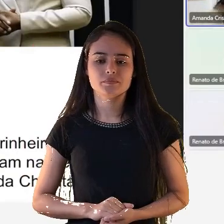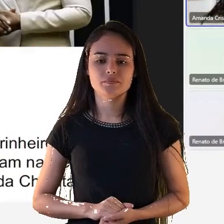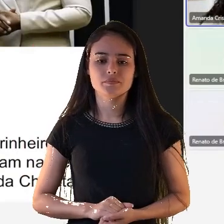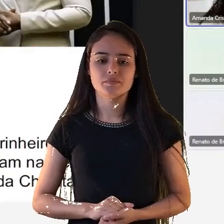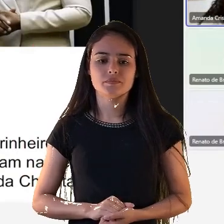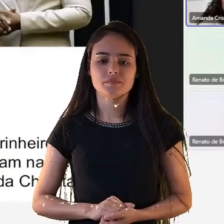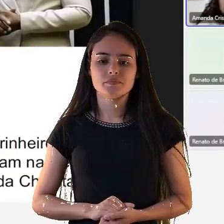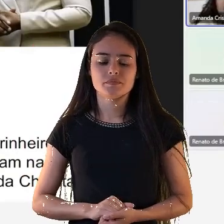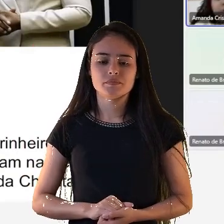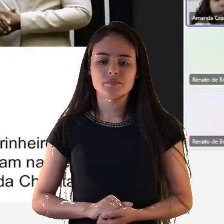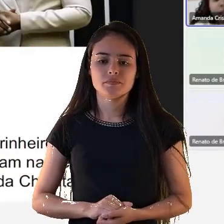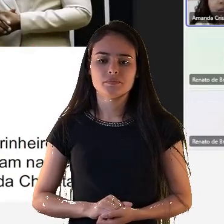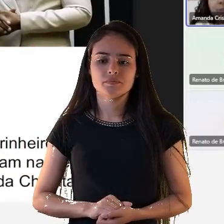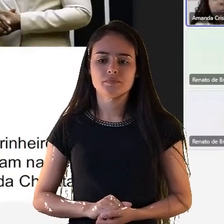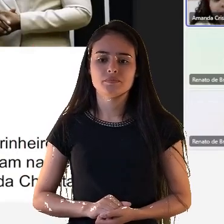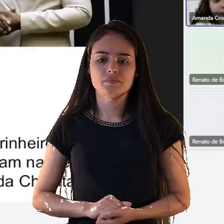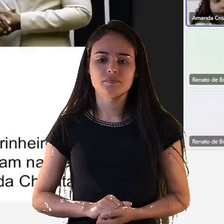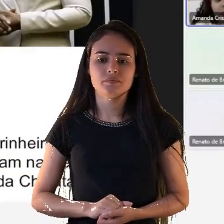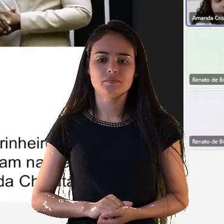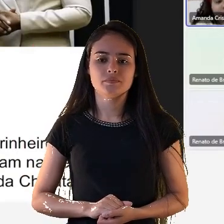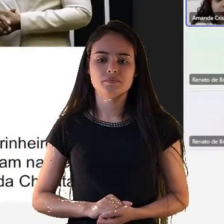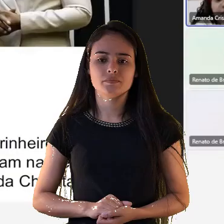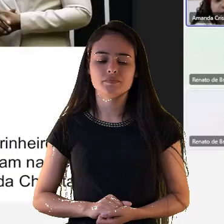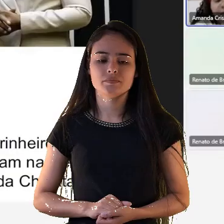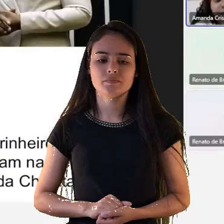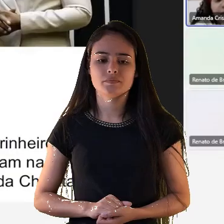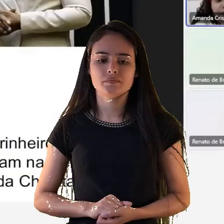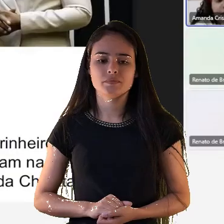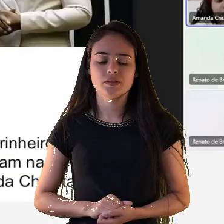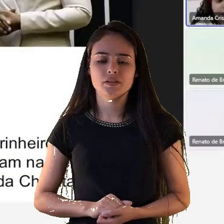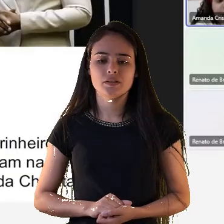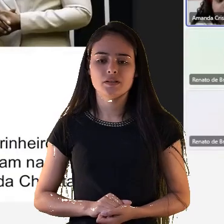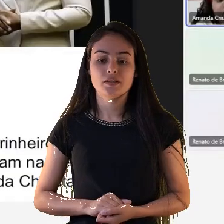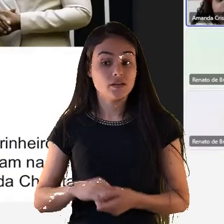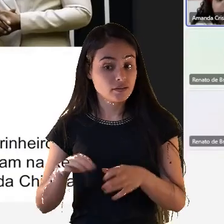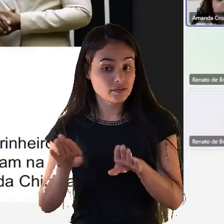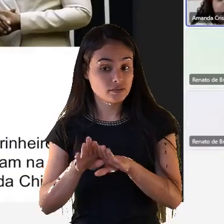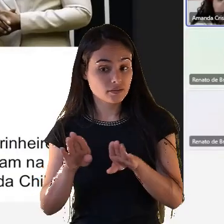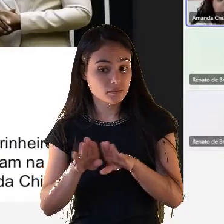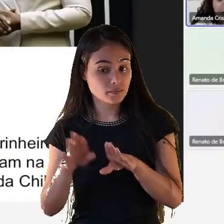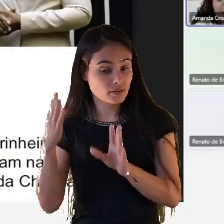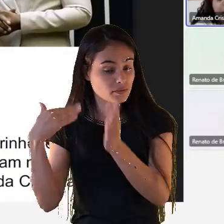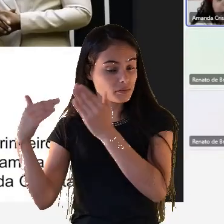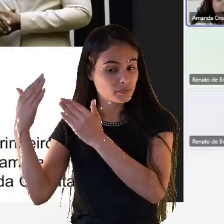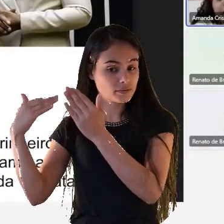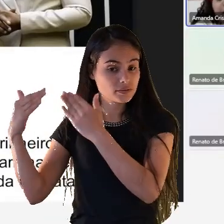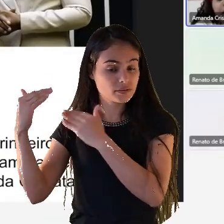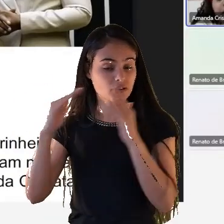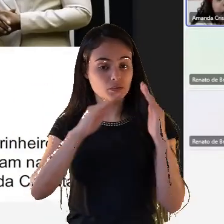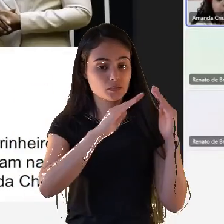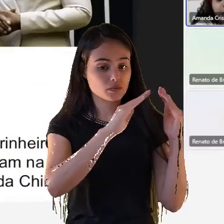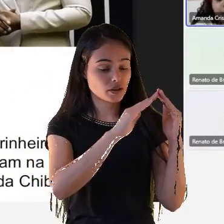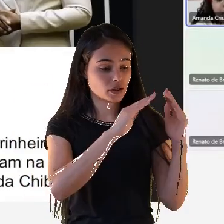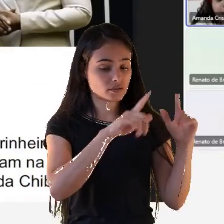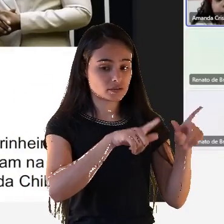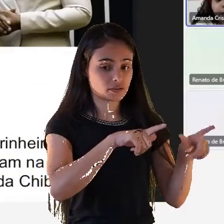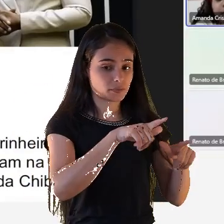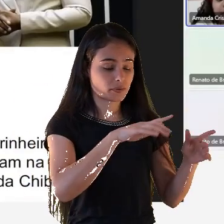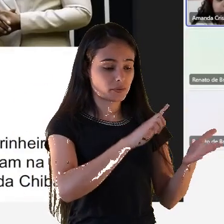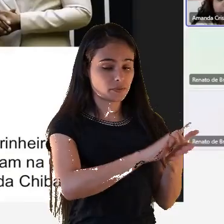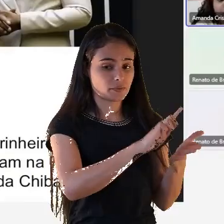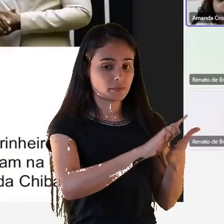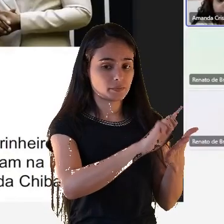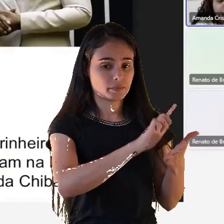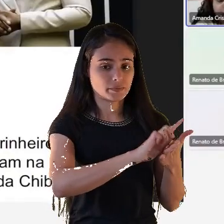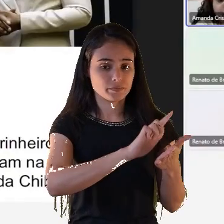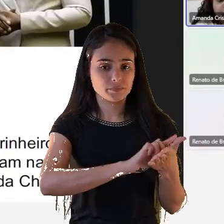Porque a dona Benedita da Silva, que também, né, foi trabalhadora doméstica, foi a relatora da PEC